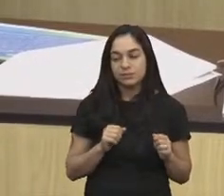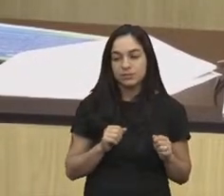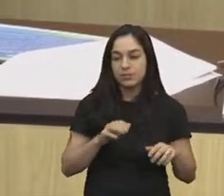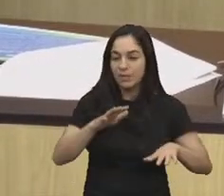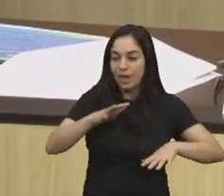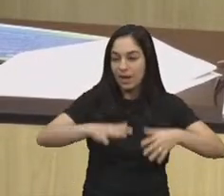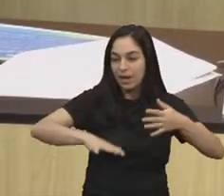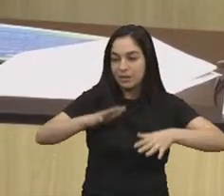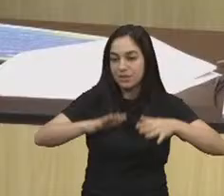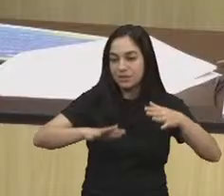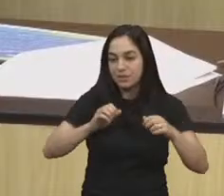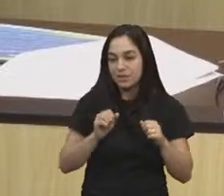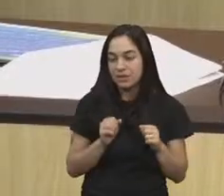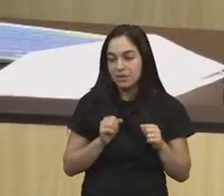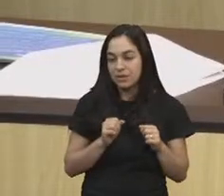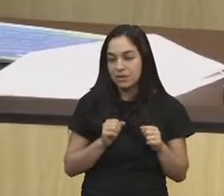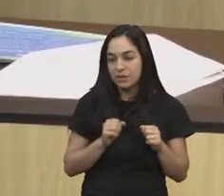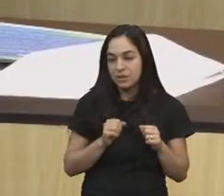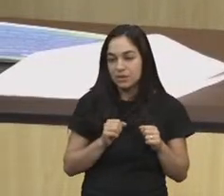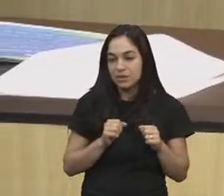às vezes